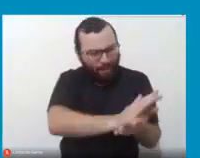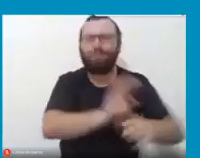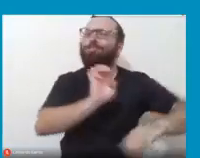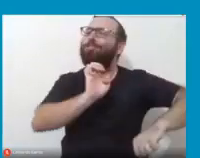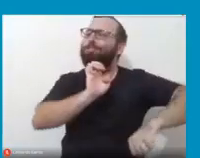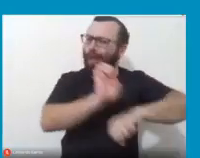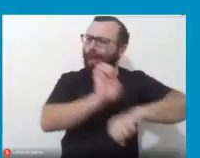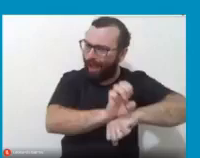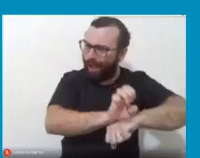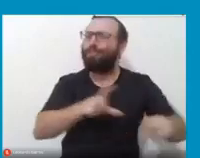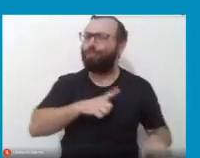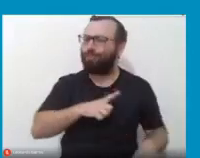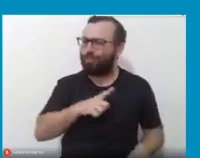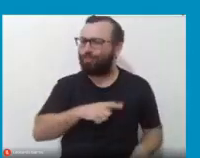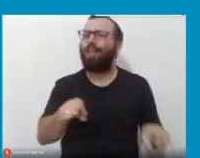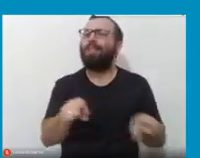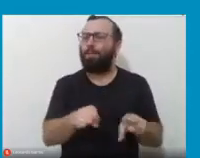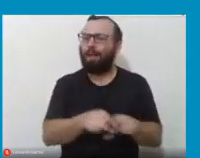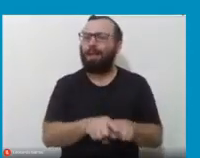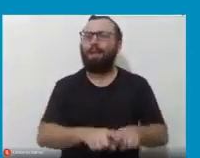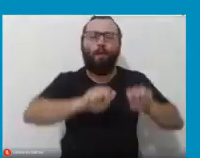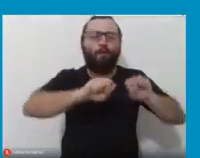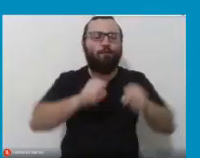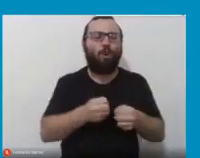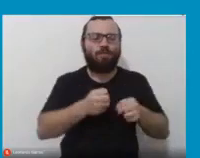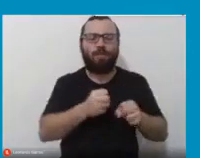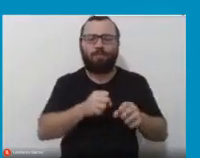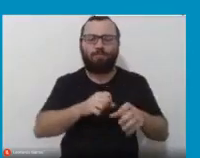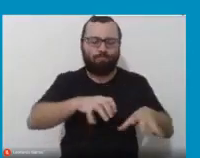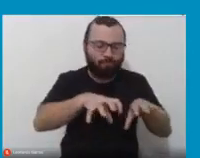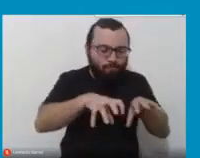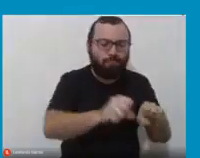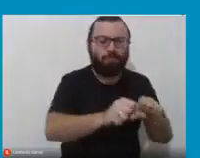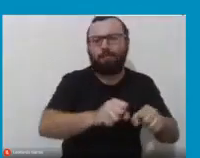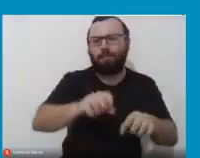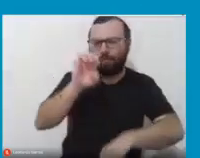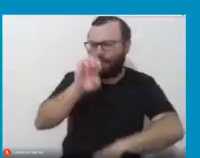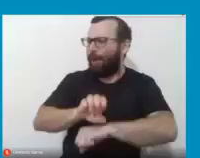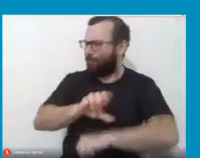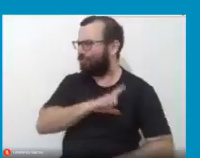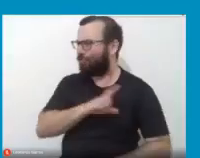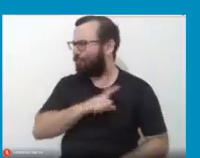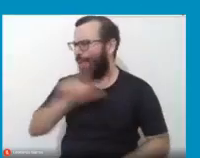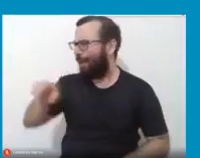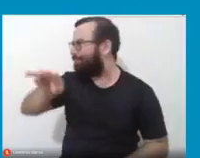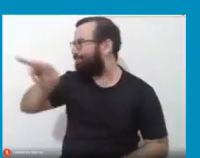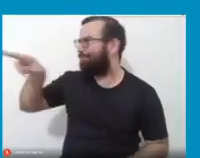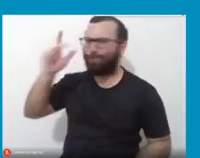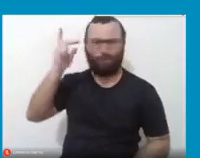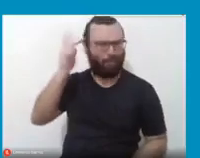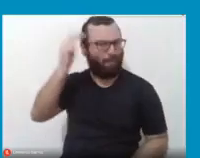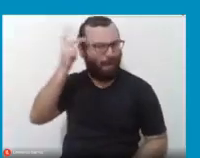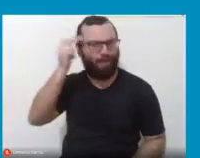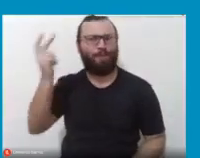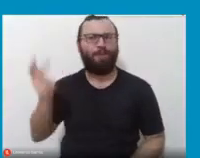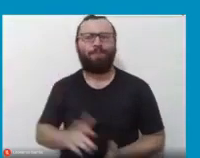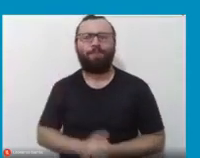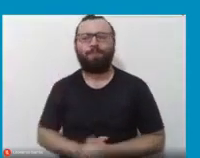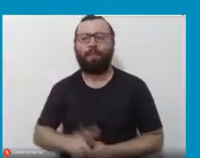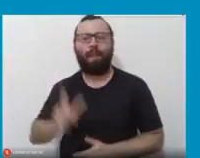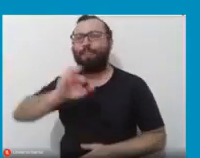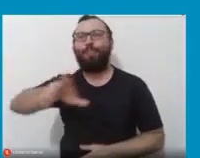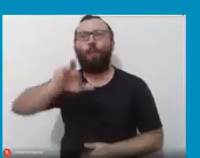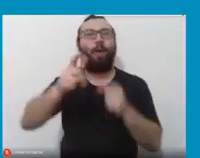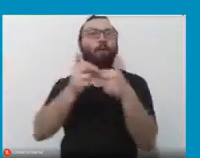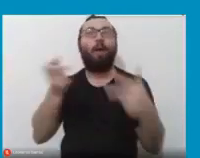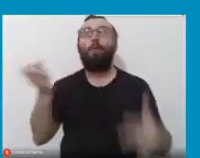né, das forças de repressão do Estado, é muito, muito comum. A gente, né, de certa forma, não é uma novidade.